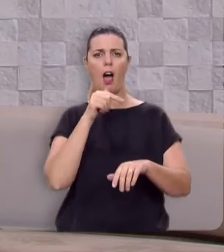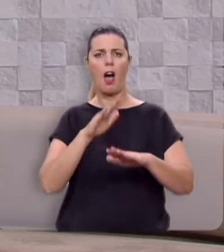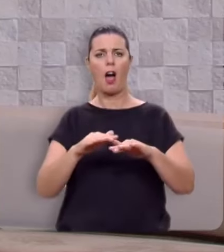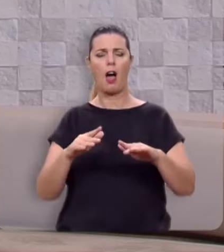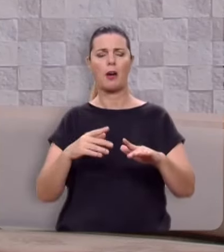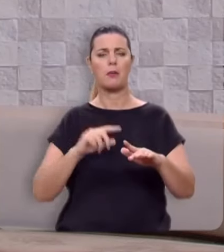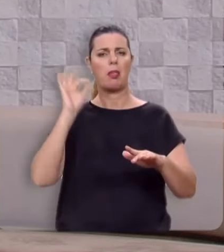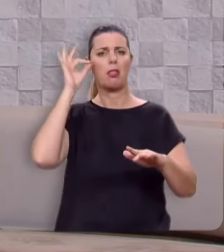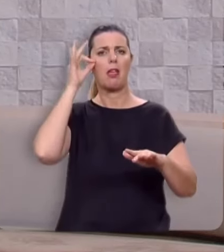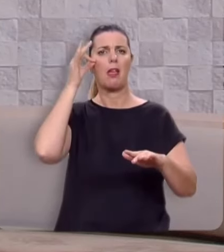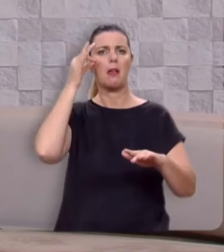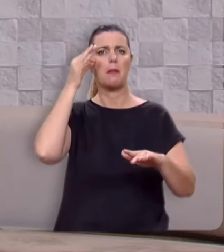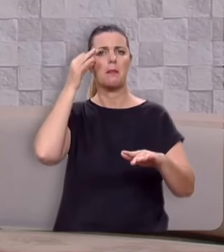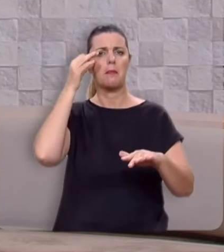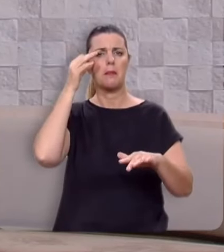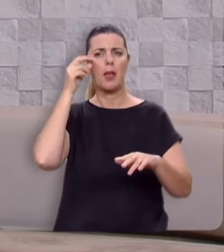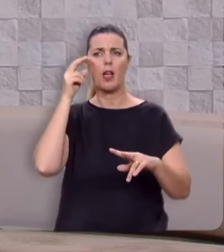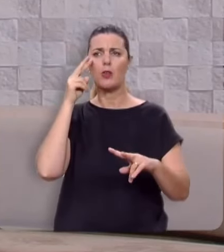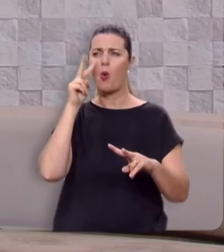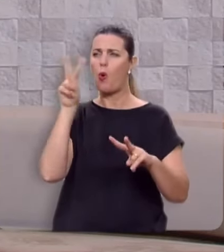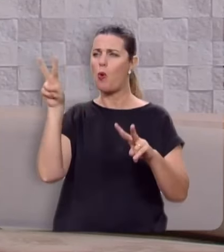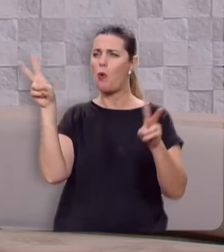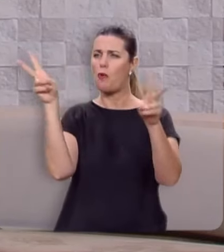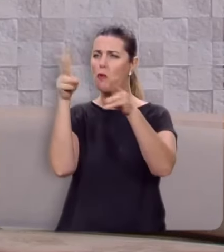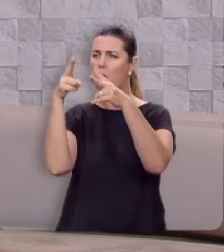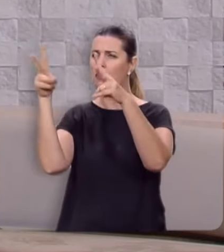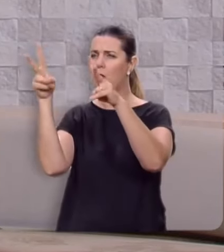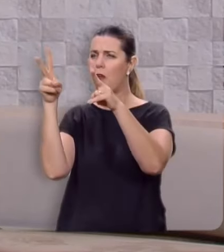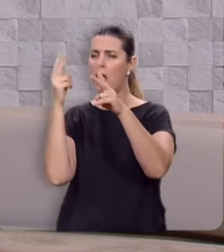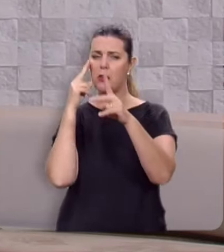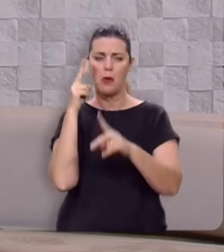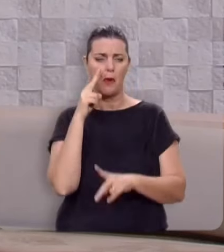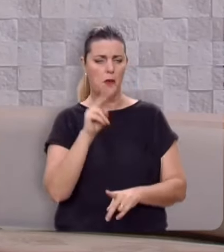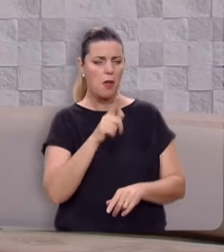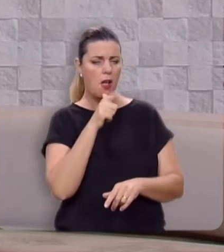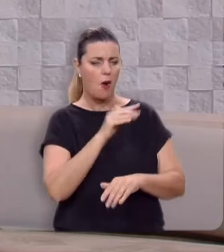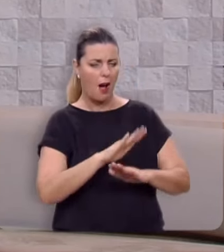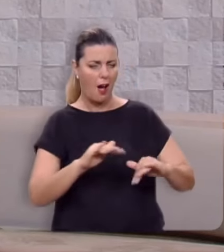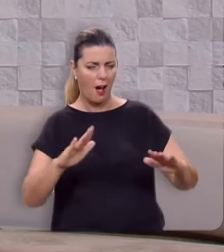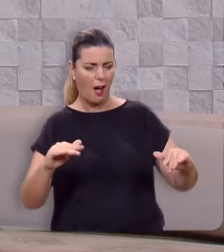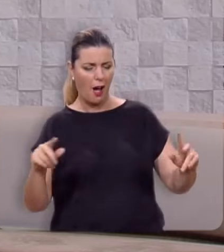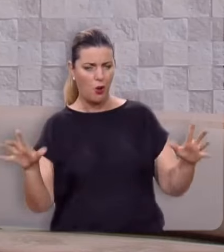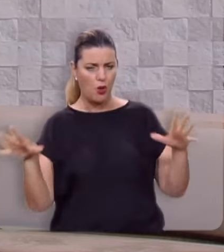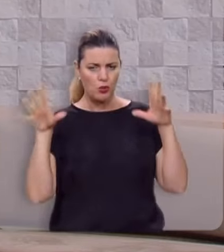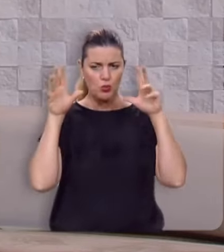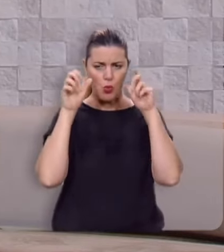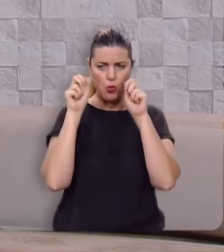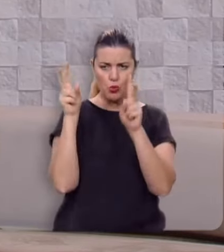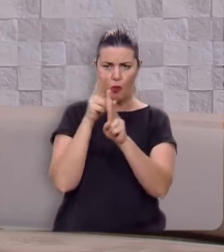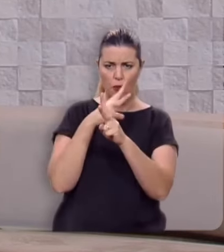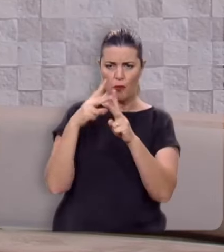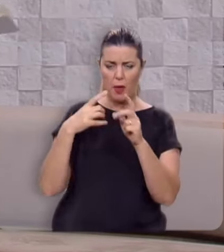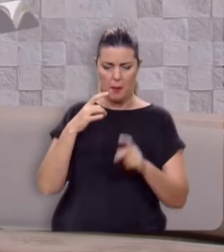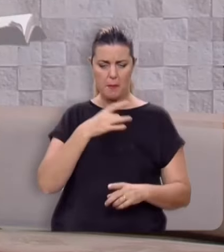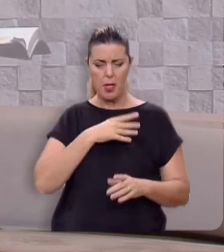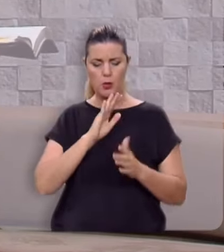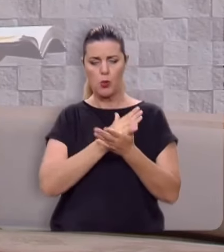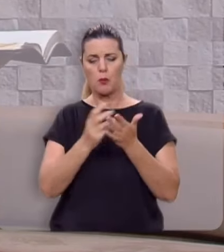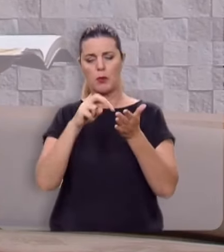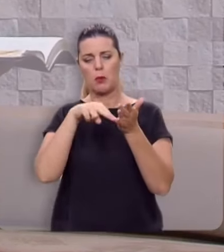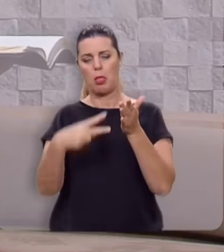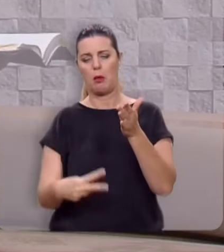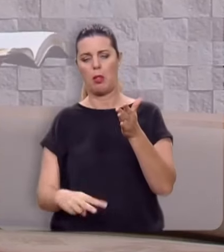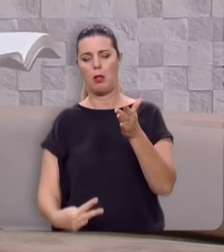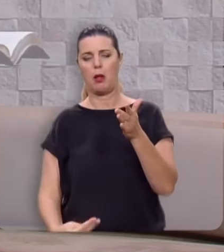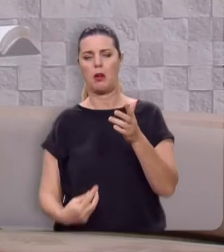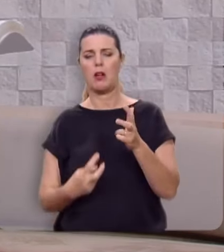Mas de repente, ele olhou para o vento, ou melhor, para as ondas, escutou o barulho do vento, ficou com medo e começou a afundar.